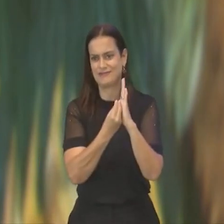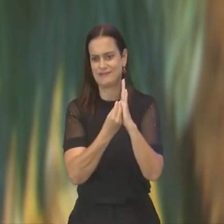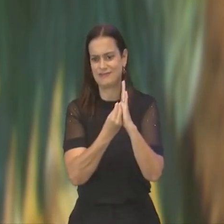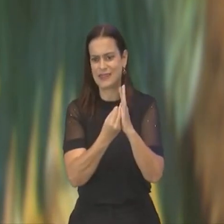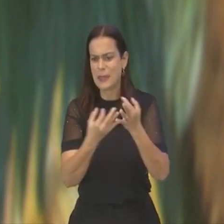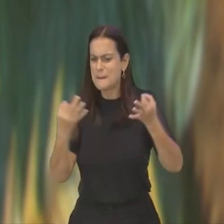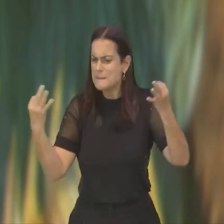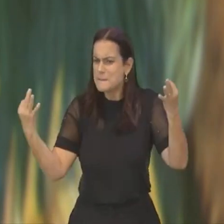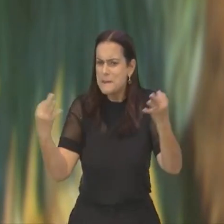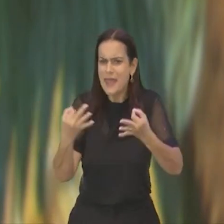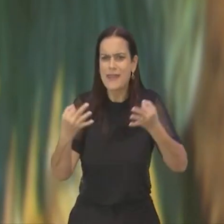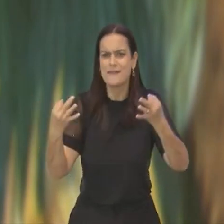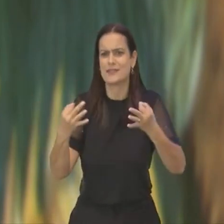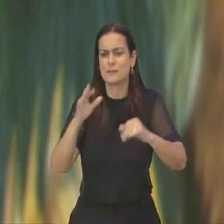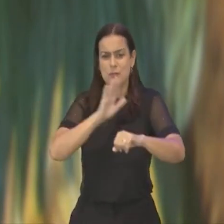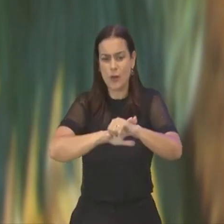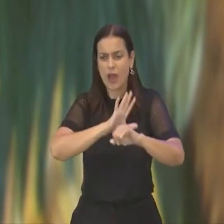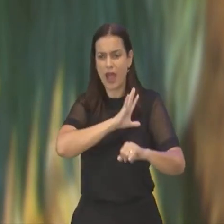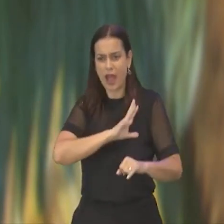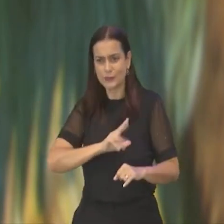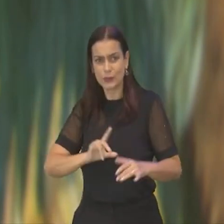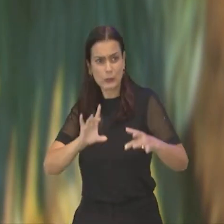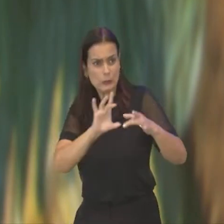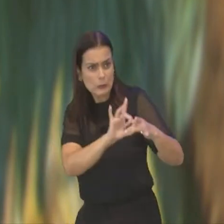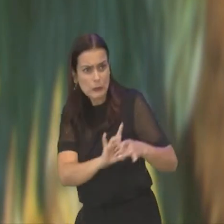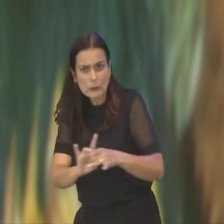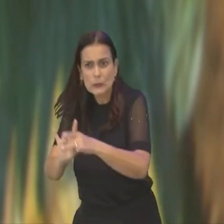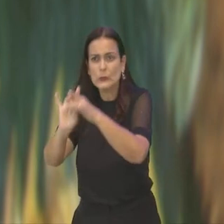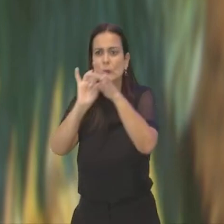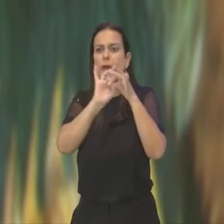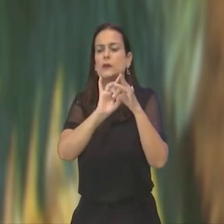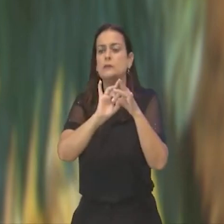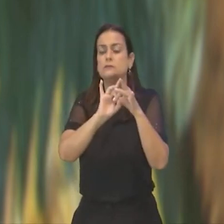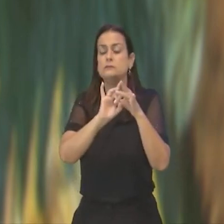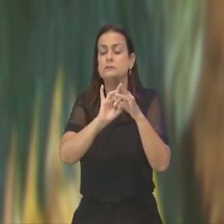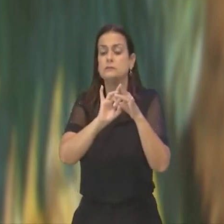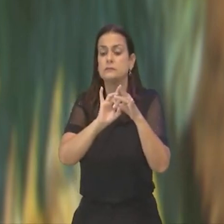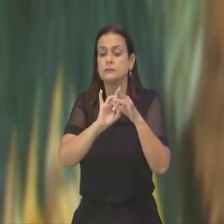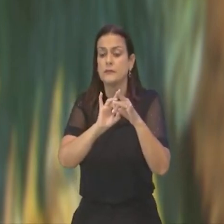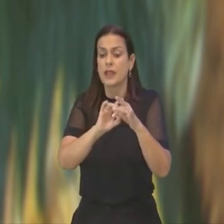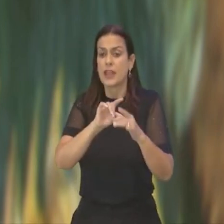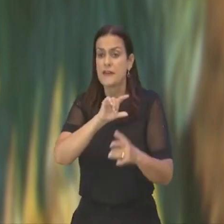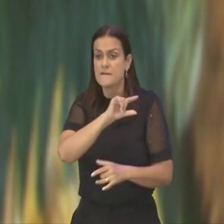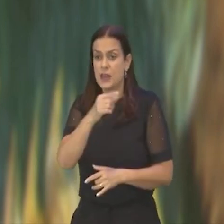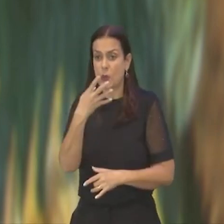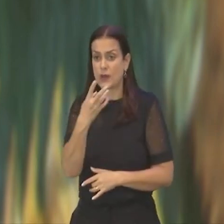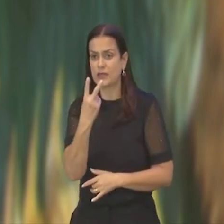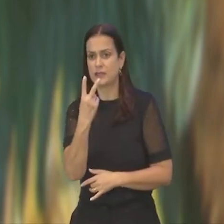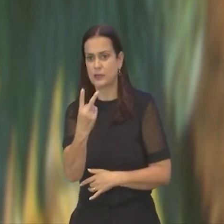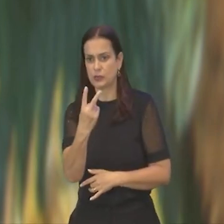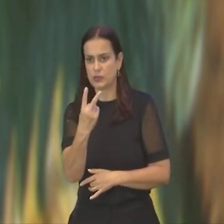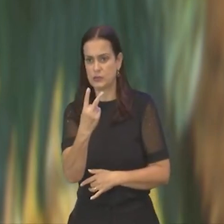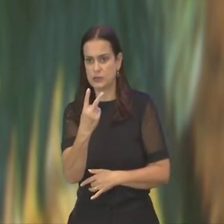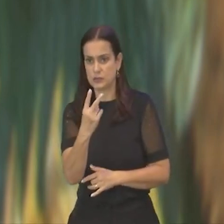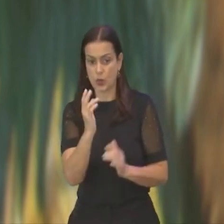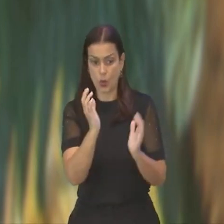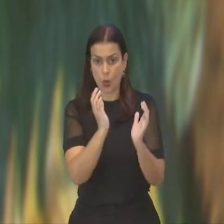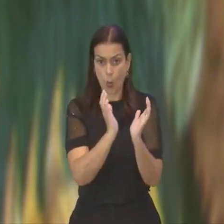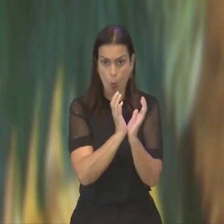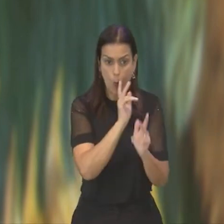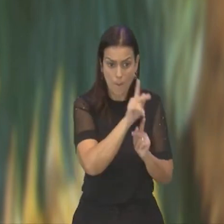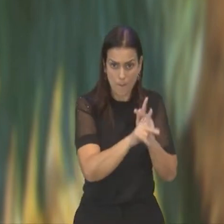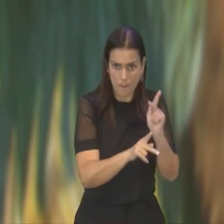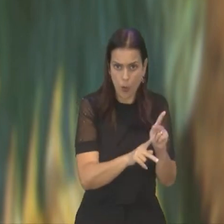na adoração comunitária. O verso 42 diz assim: e perseveravam na doutrina